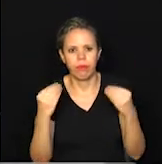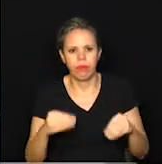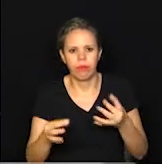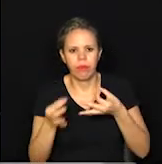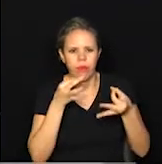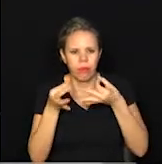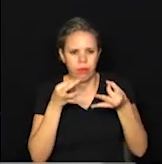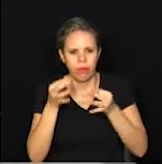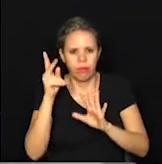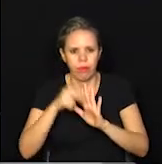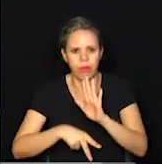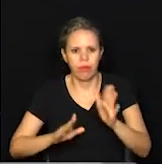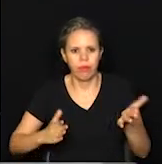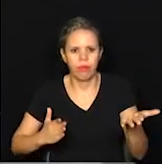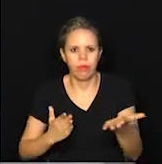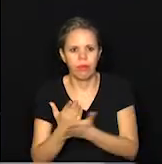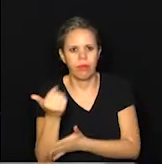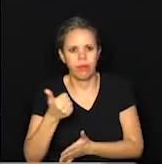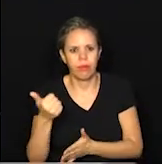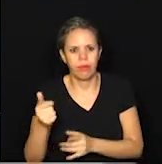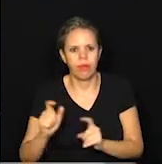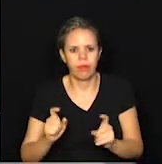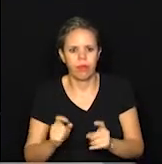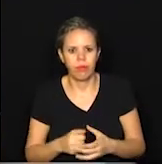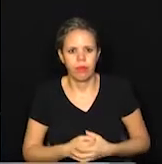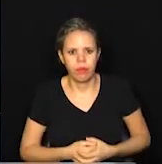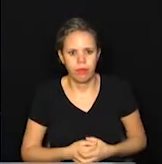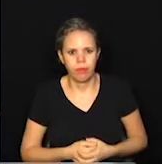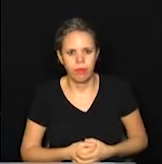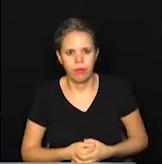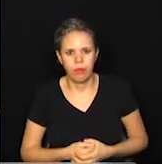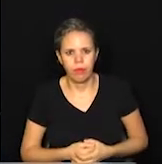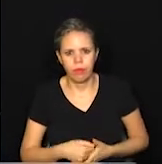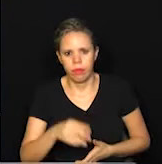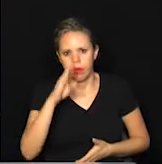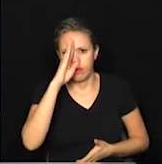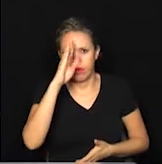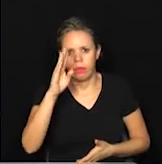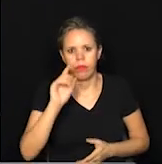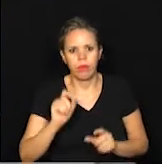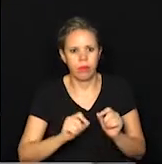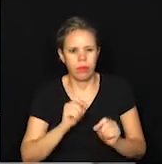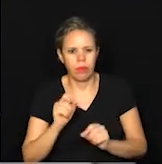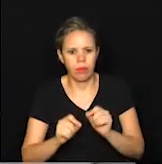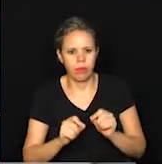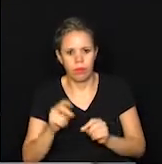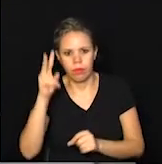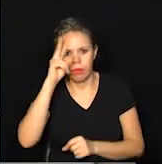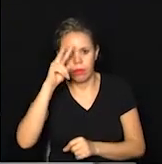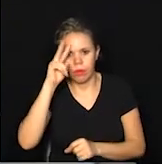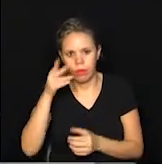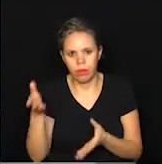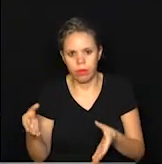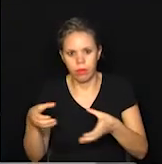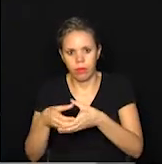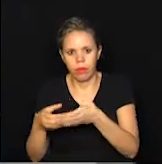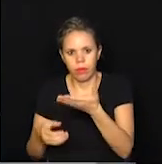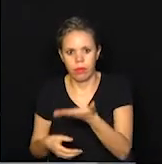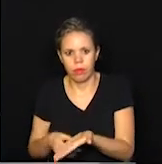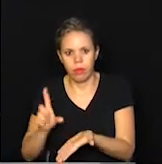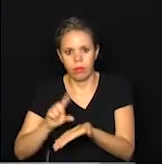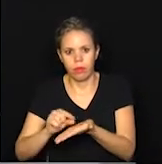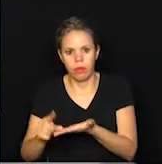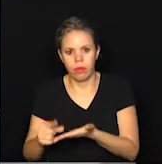esse projeto, que já foi aprovado em primeira instância, mas o principal é que eles lembram aqui à comissão que o